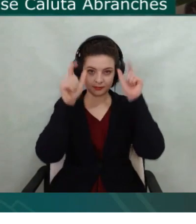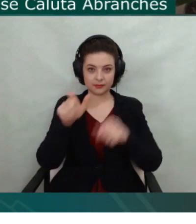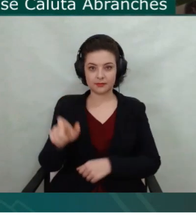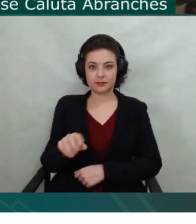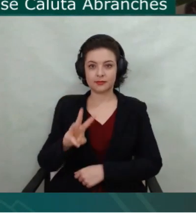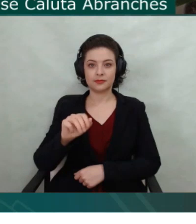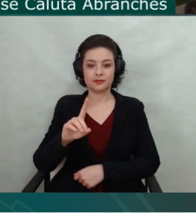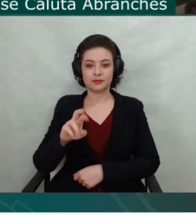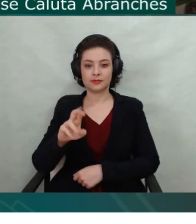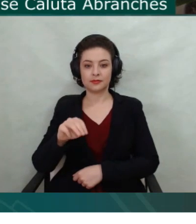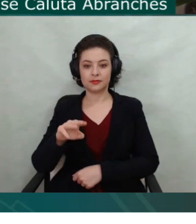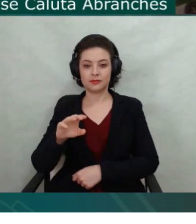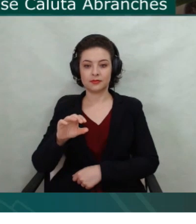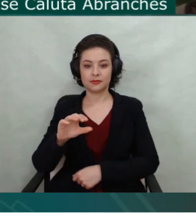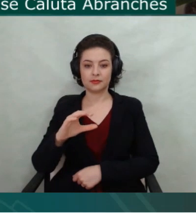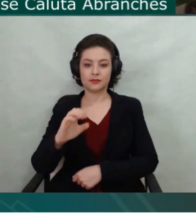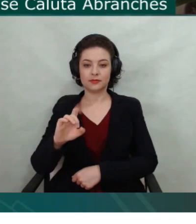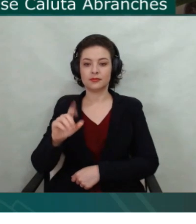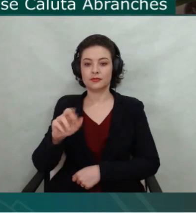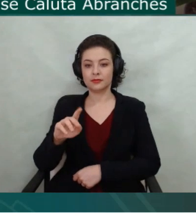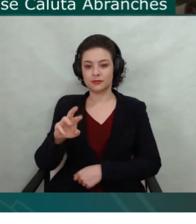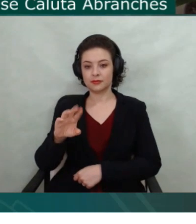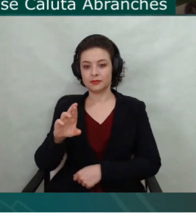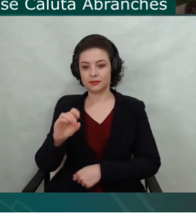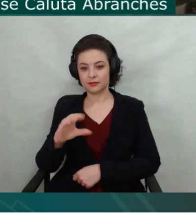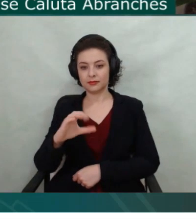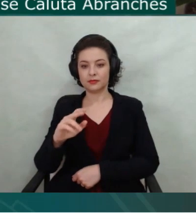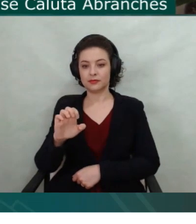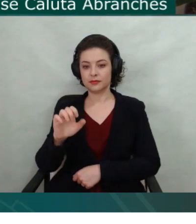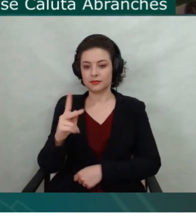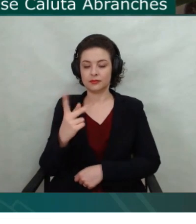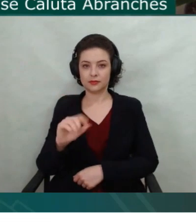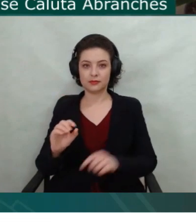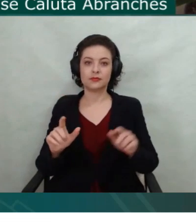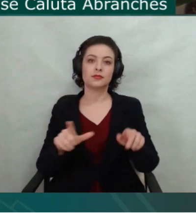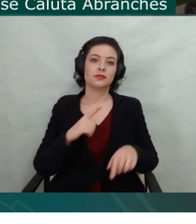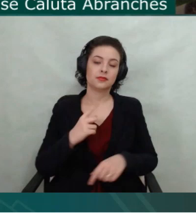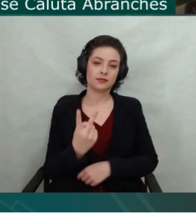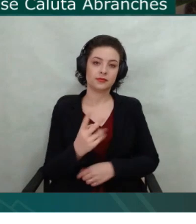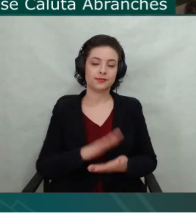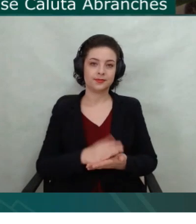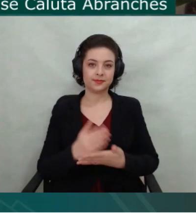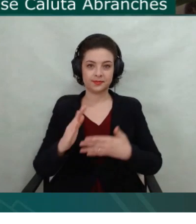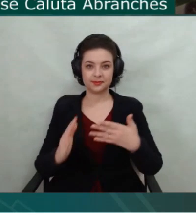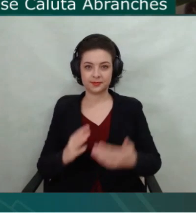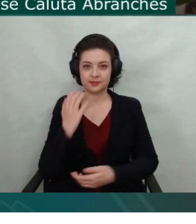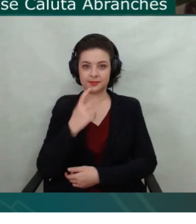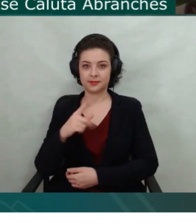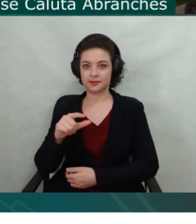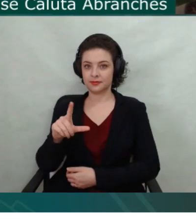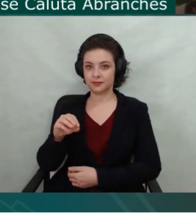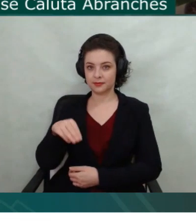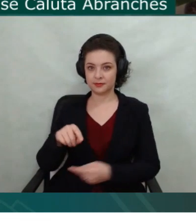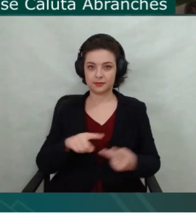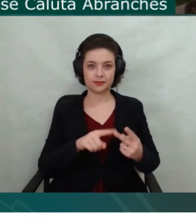Eduardo Coelho. E teremos nos auxiliando como intérpretes de Libras a Paloma e a Elaine.